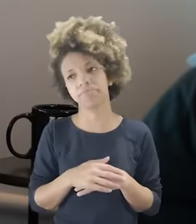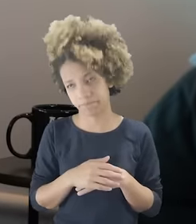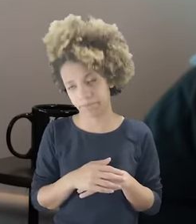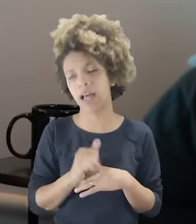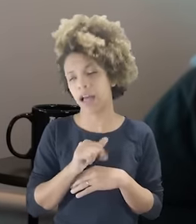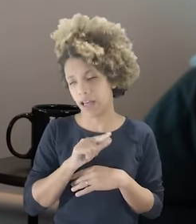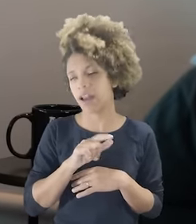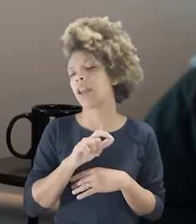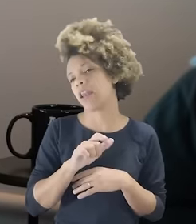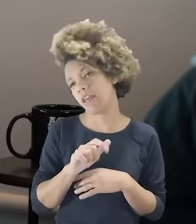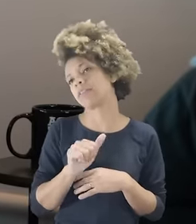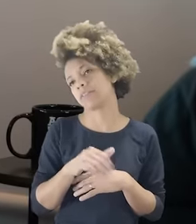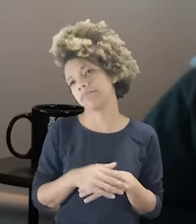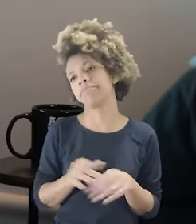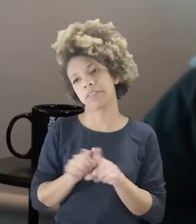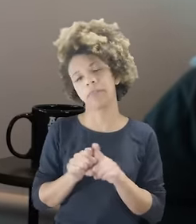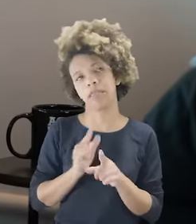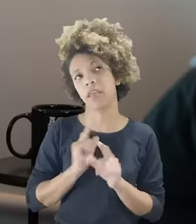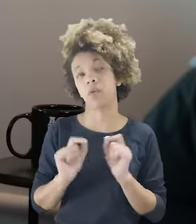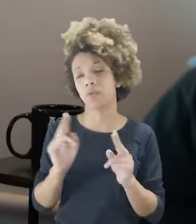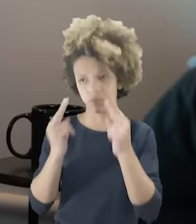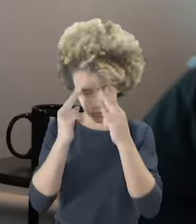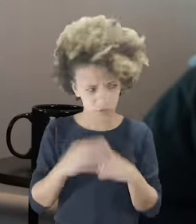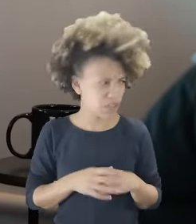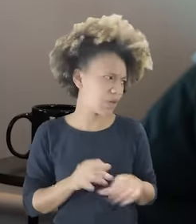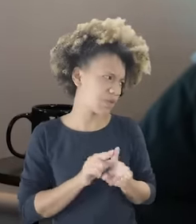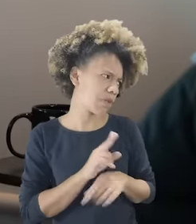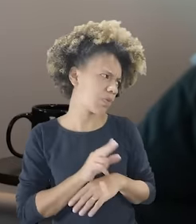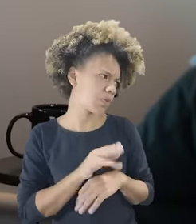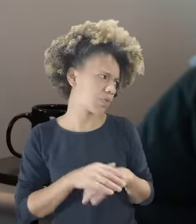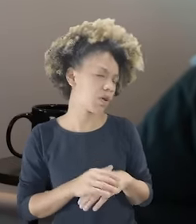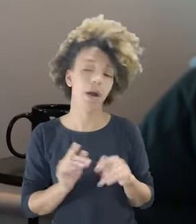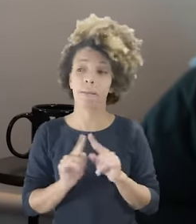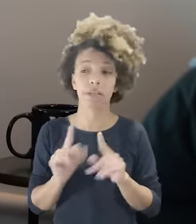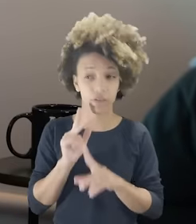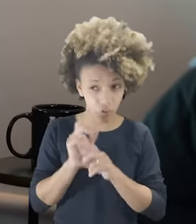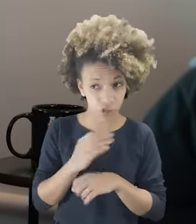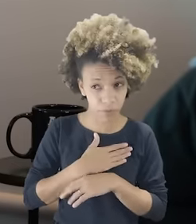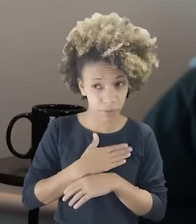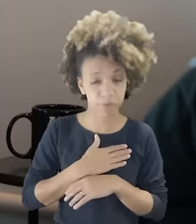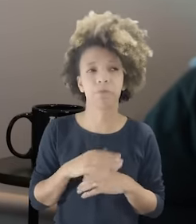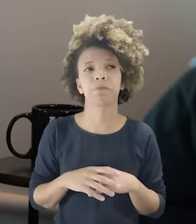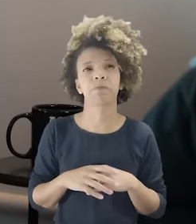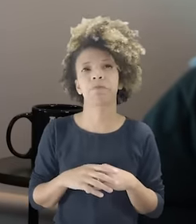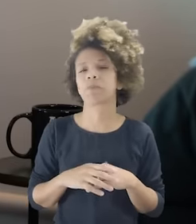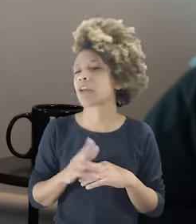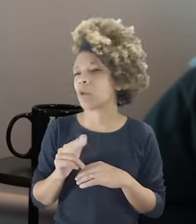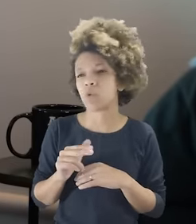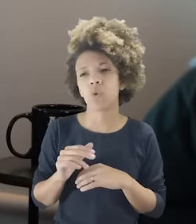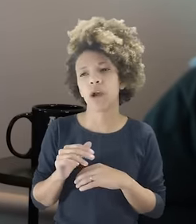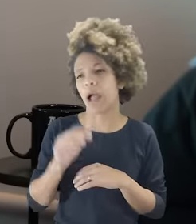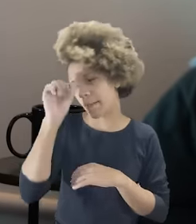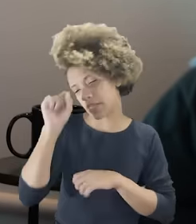e eu tenho mais questões também é uma coisa que é muito forte para mim é uma coisa que é muito forte para mim é nunca ter aprendido